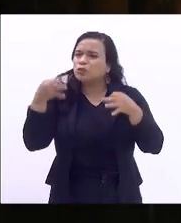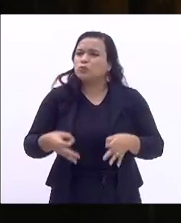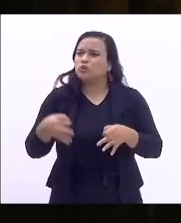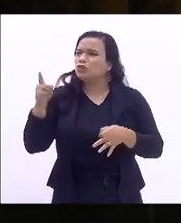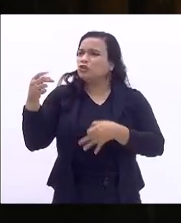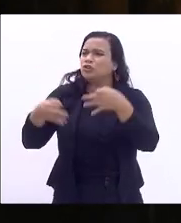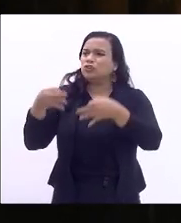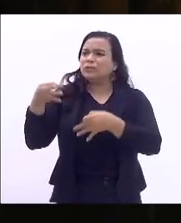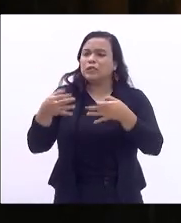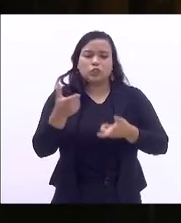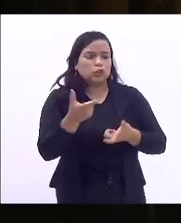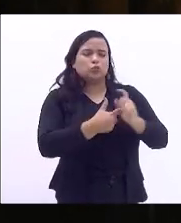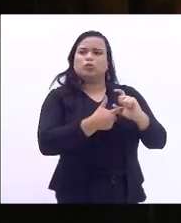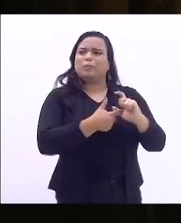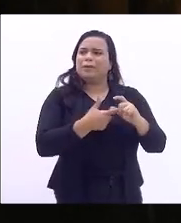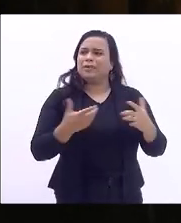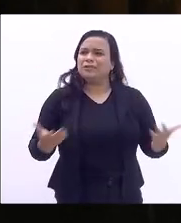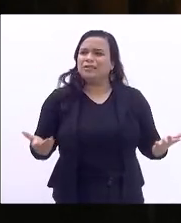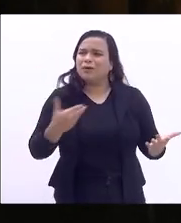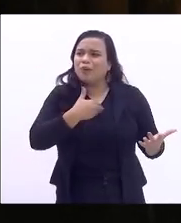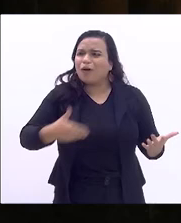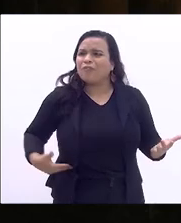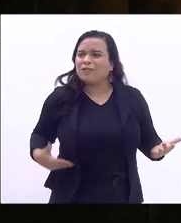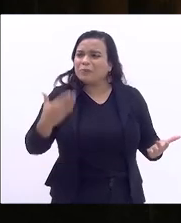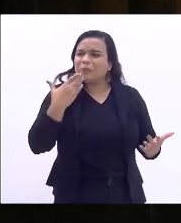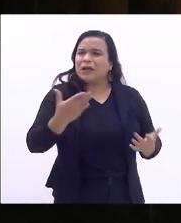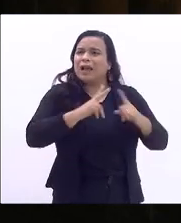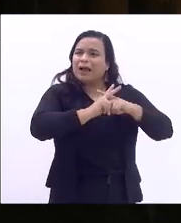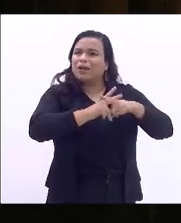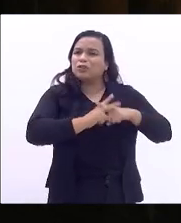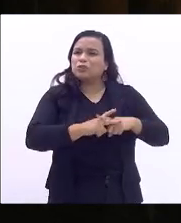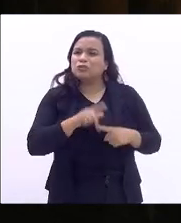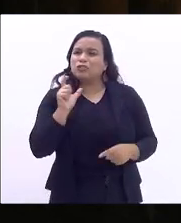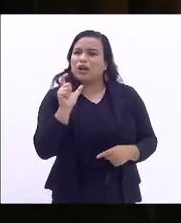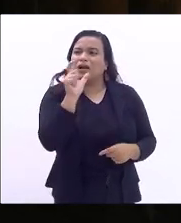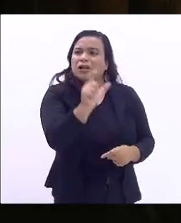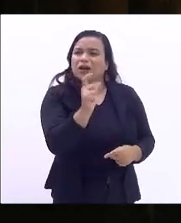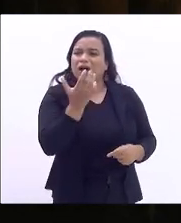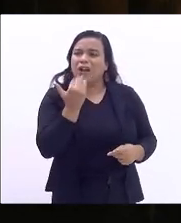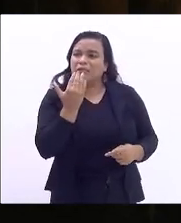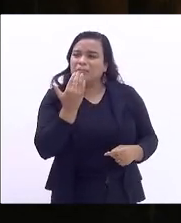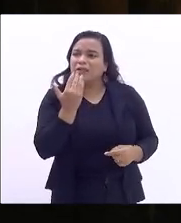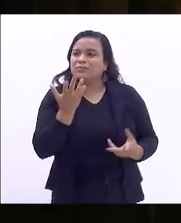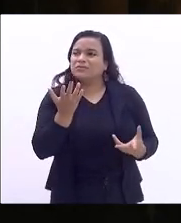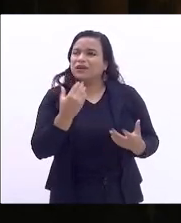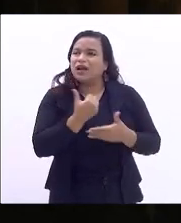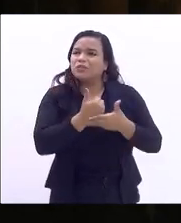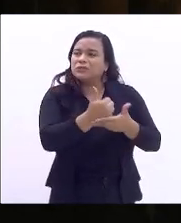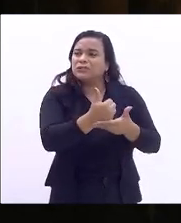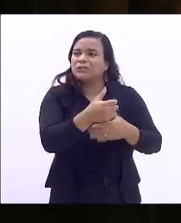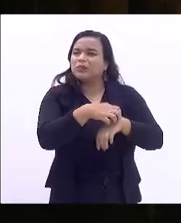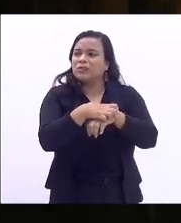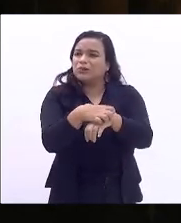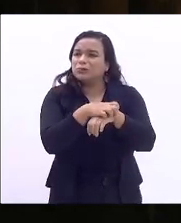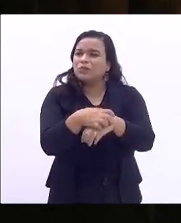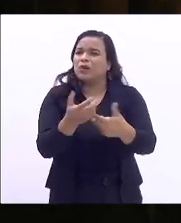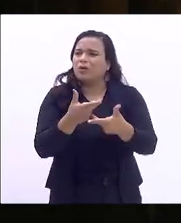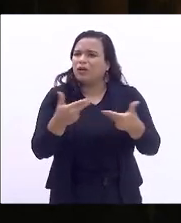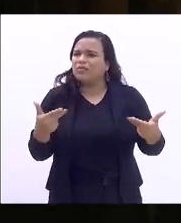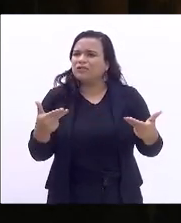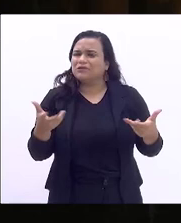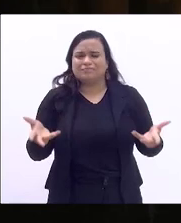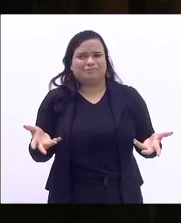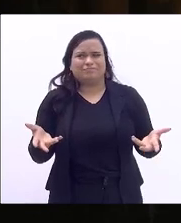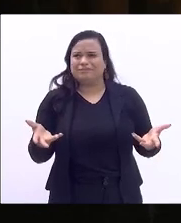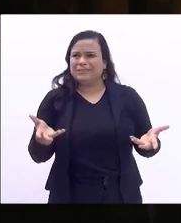pedido do governo e o reajuste de um auxílio alimentação de um auxílio transporte auxílio